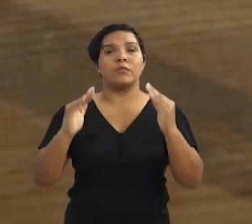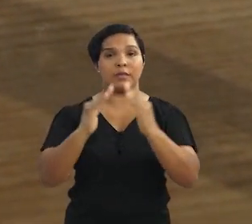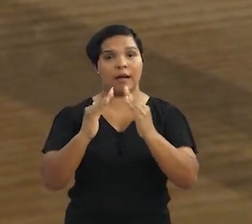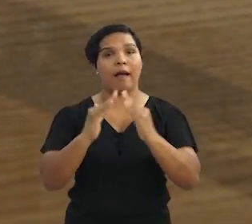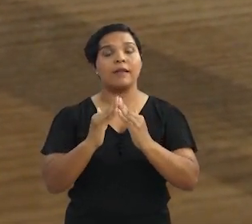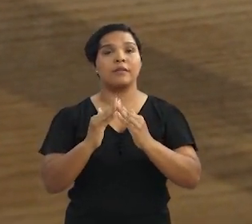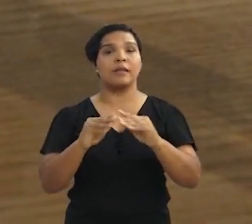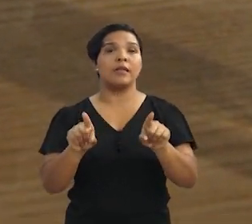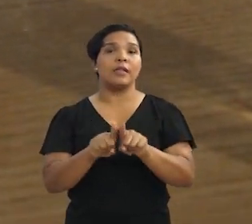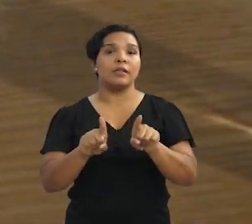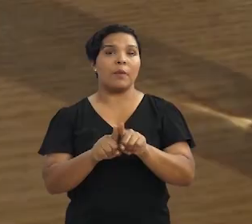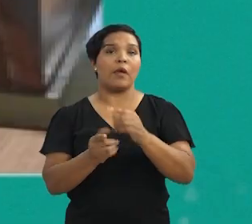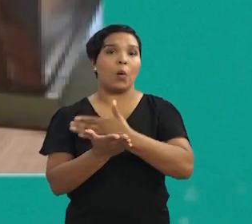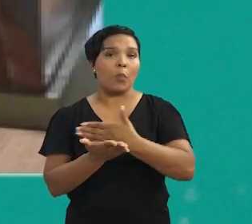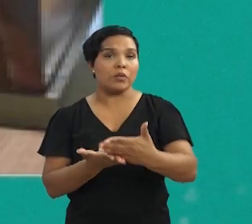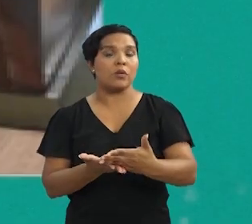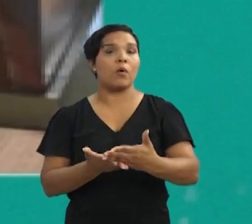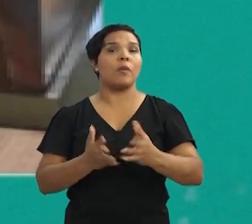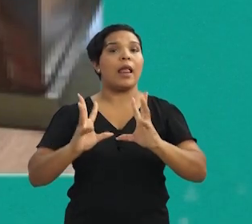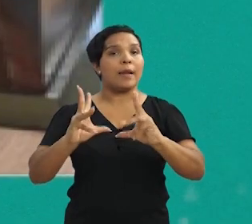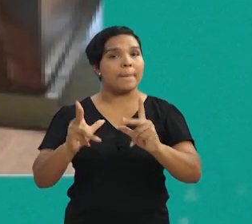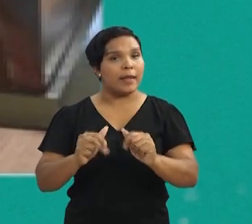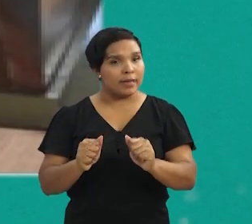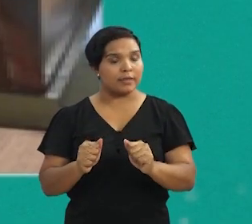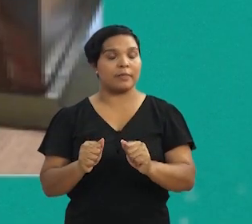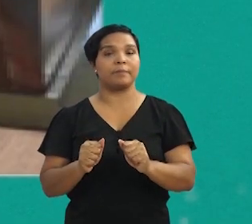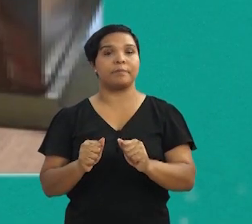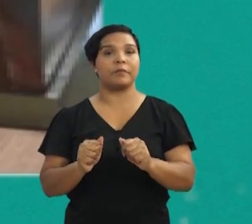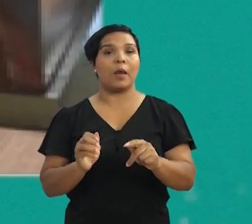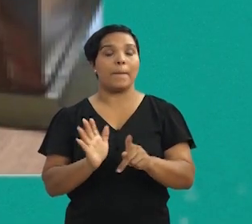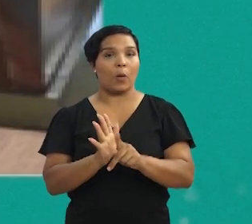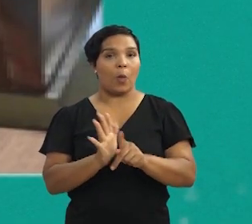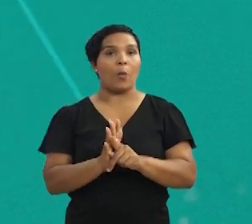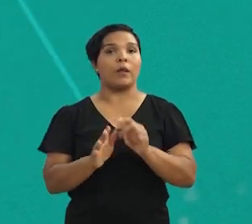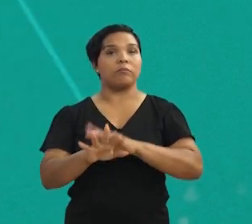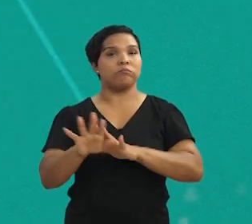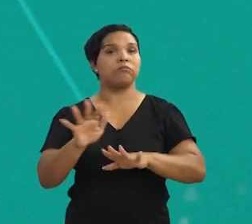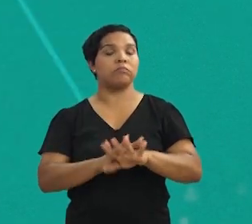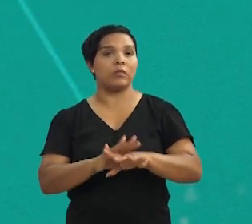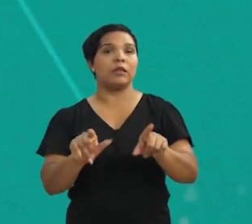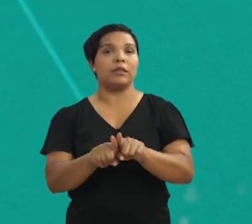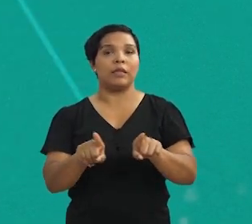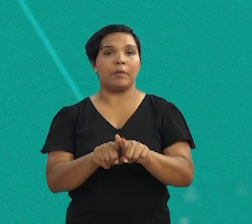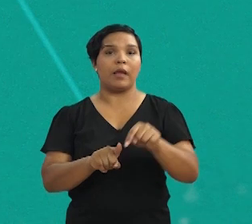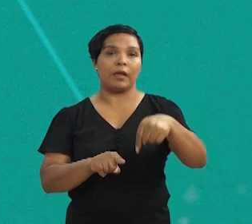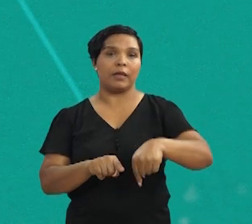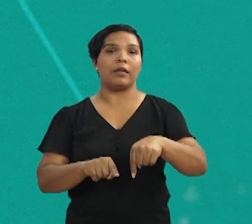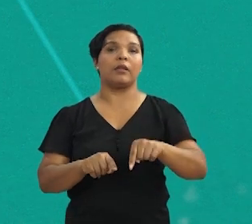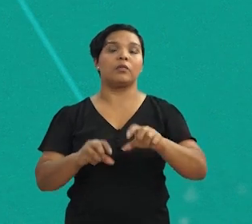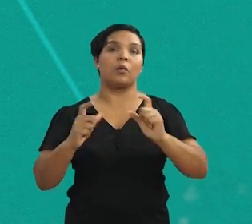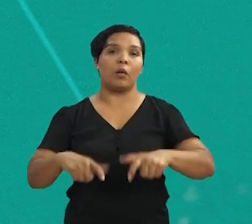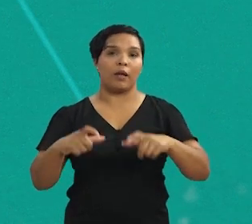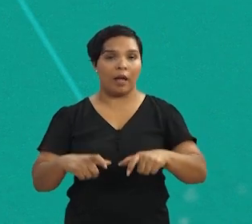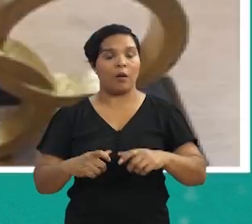em casa e partimos para a limpeza mecânica e química das peças daqui do